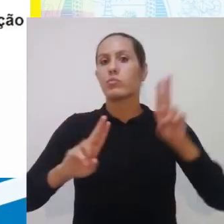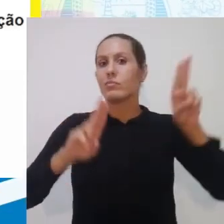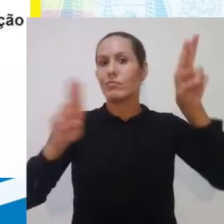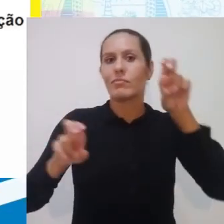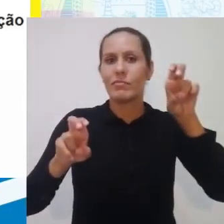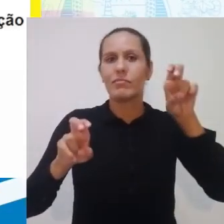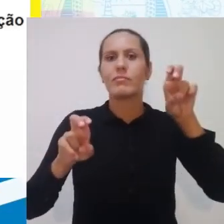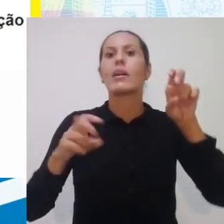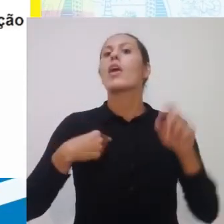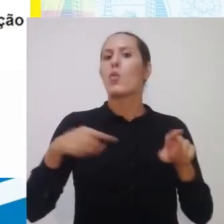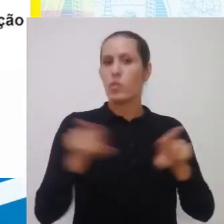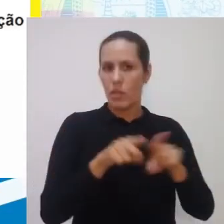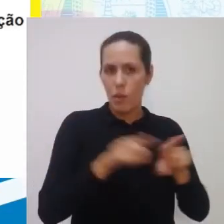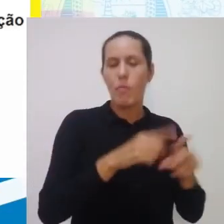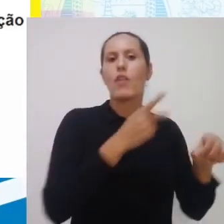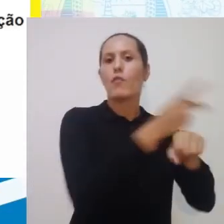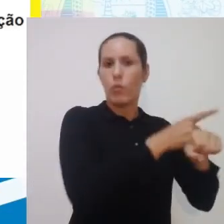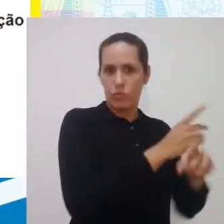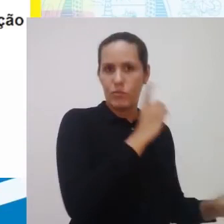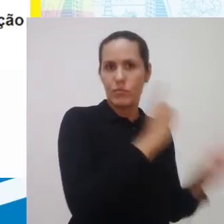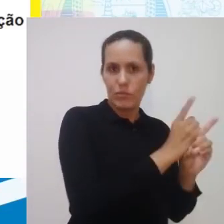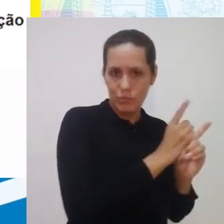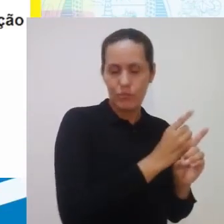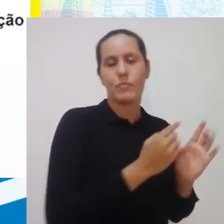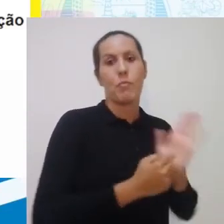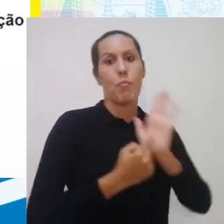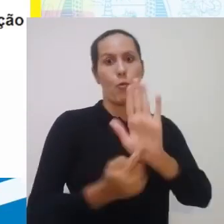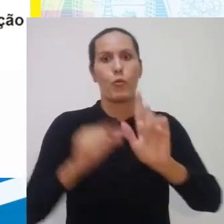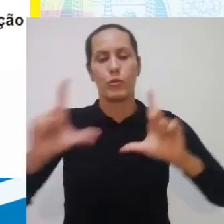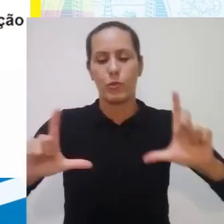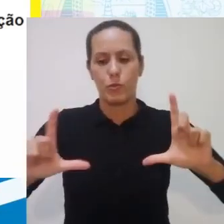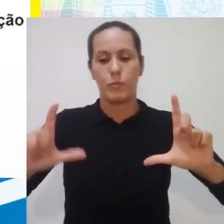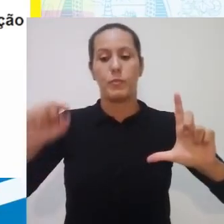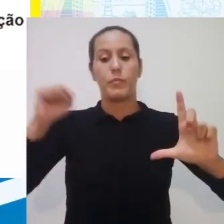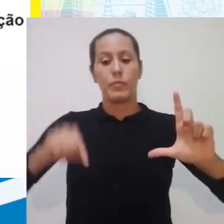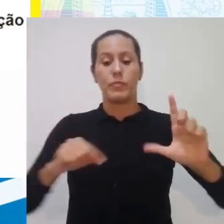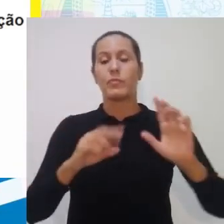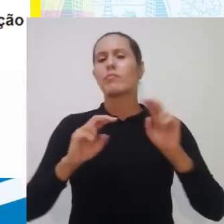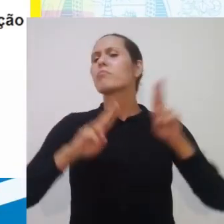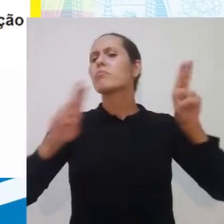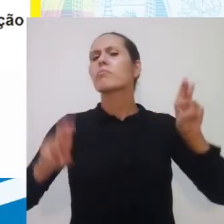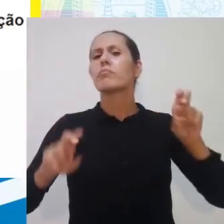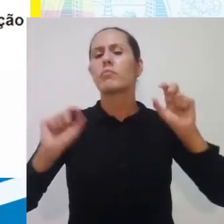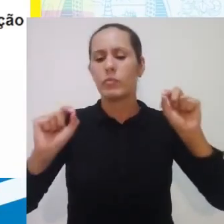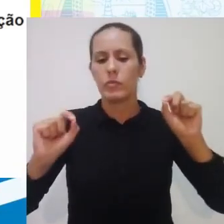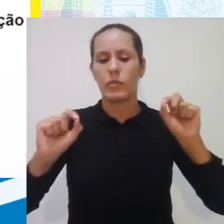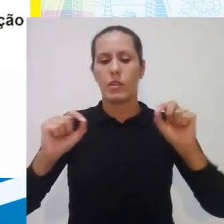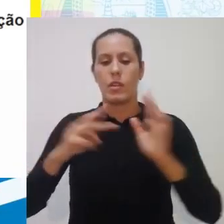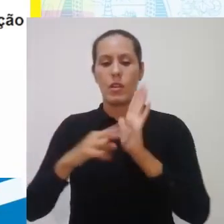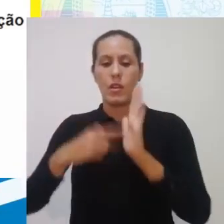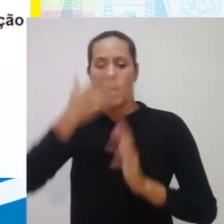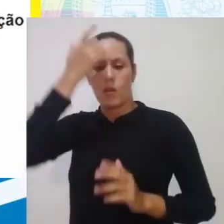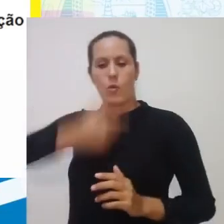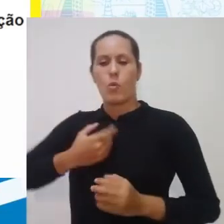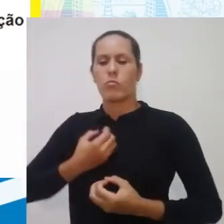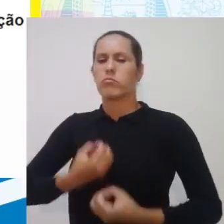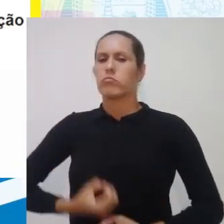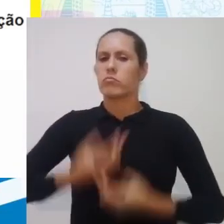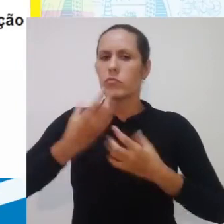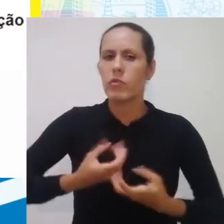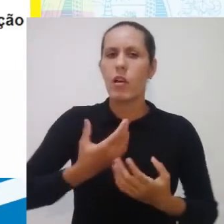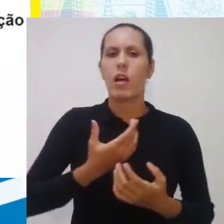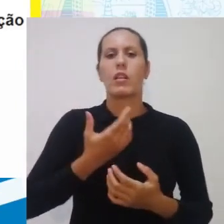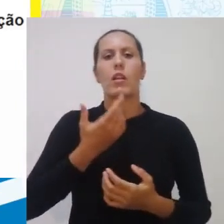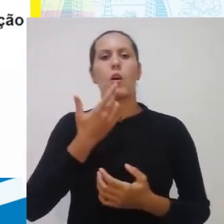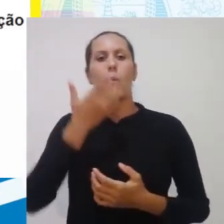uma citação? Eu também fui buscar a definição para vocês. Se liga aí. Então, citação significa o ato de dizer